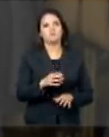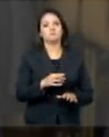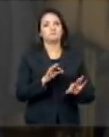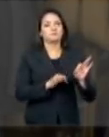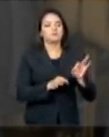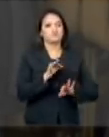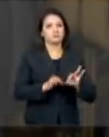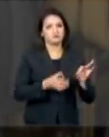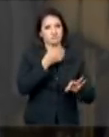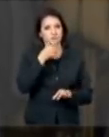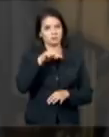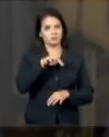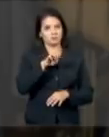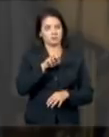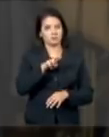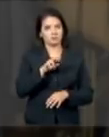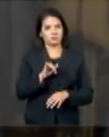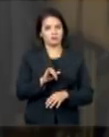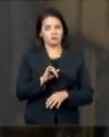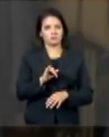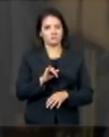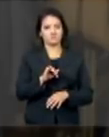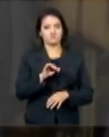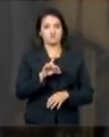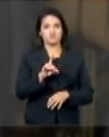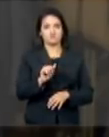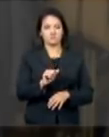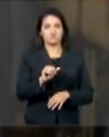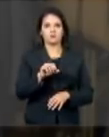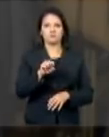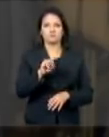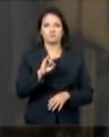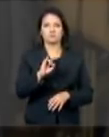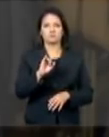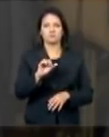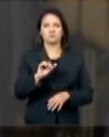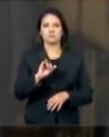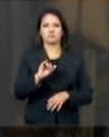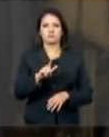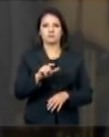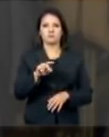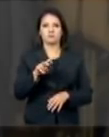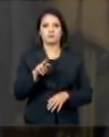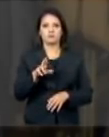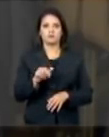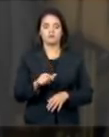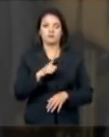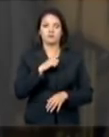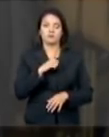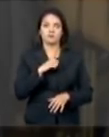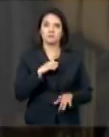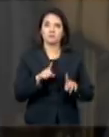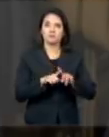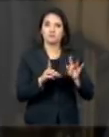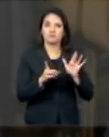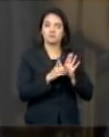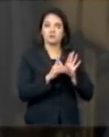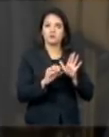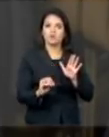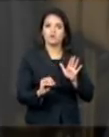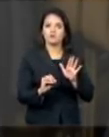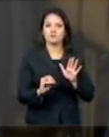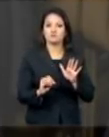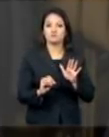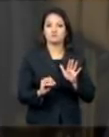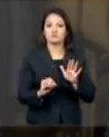da silveira em parecer publicado no diário oficial de 24 de setembro de 1965 em